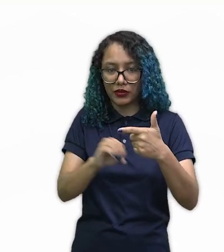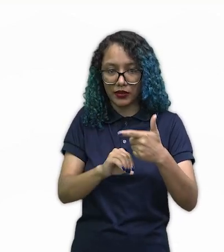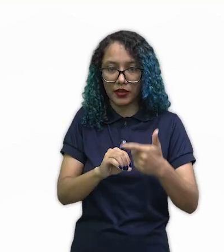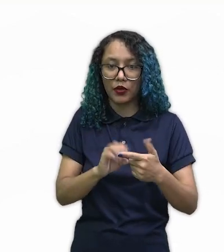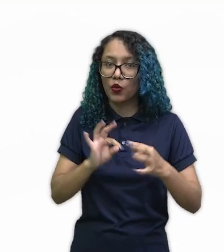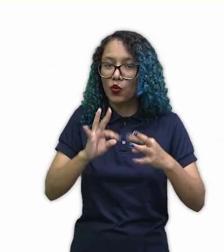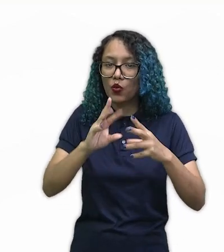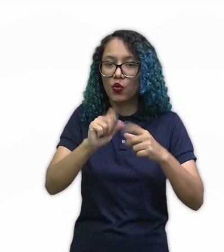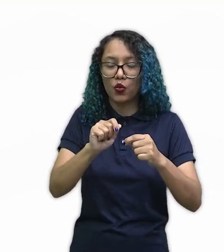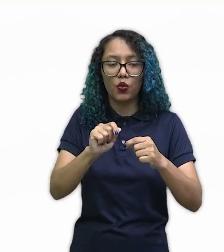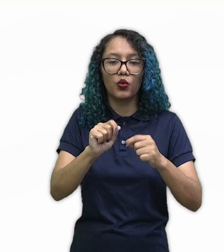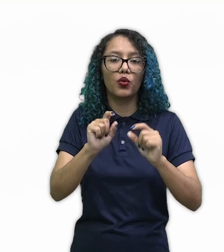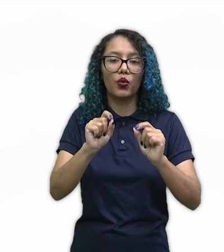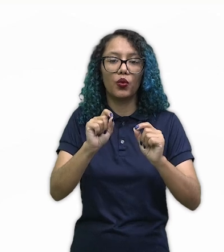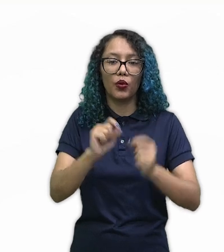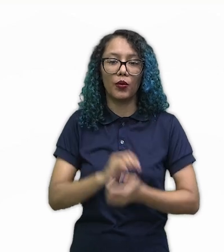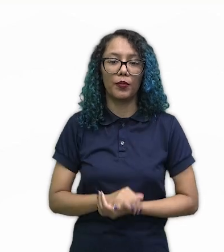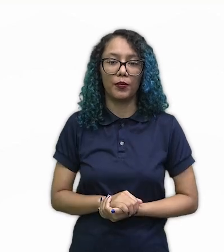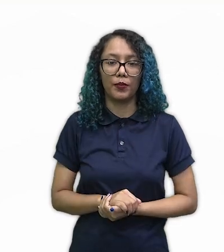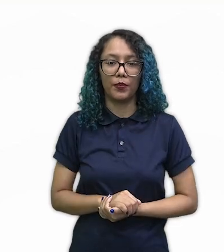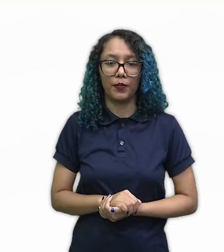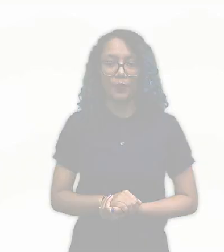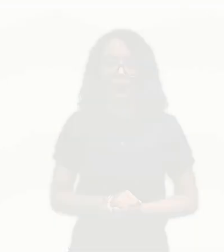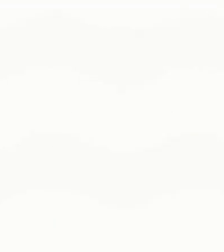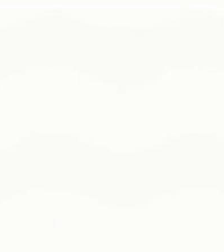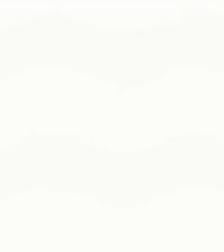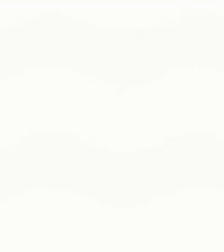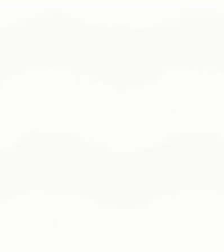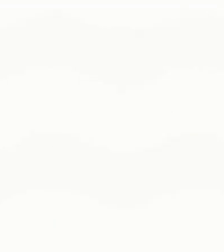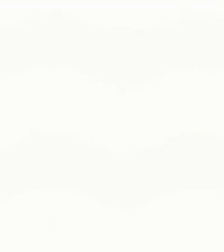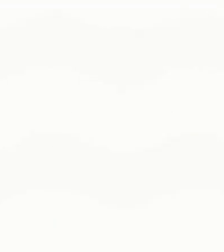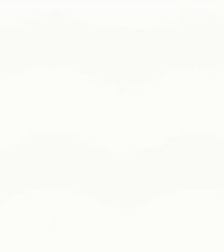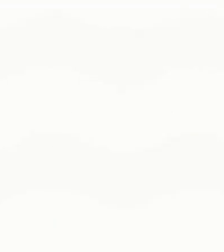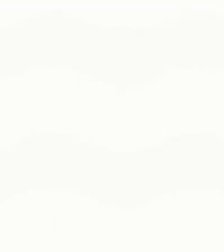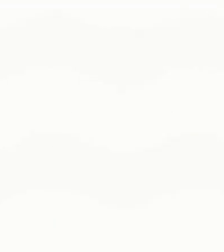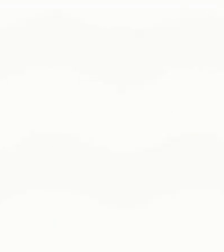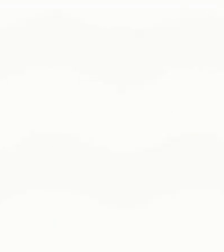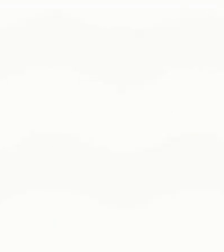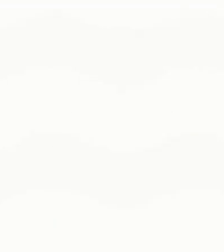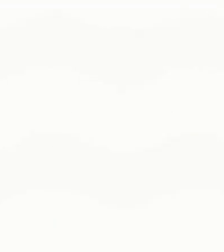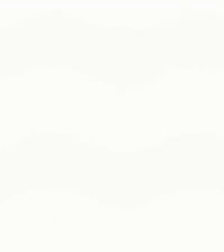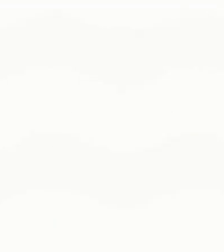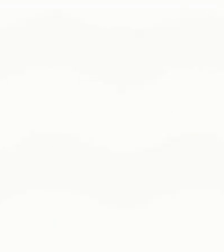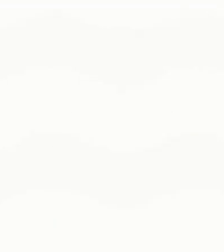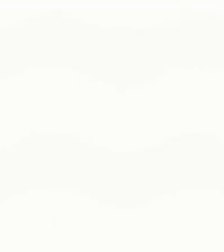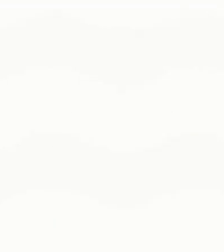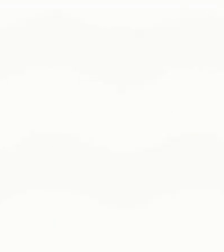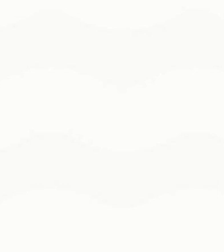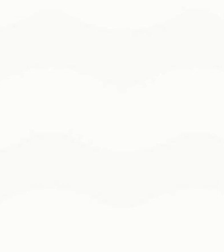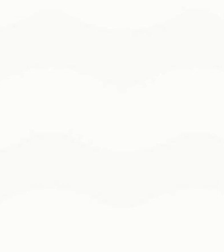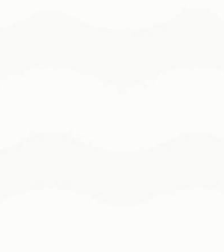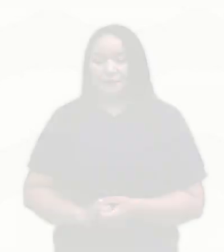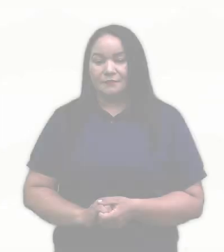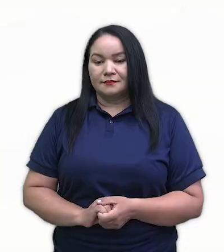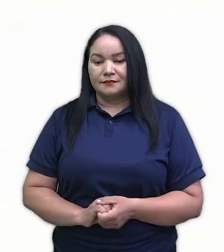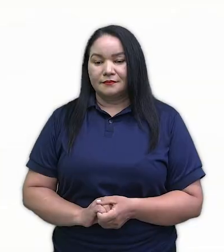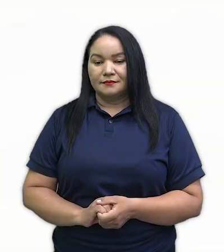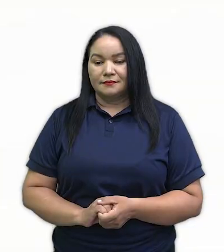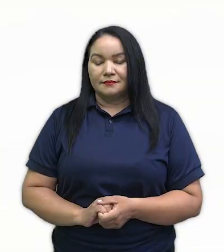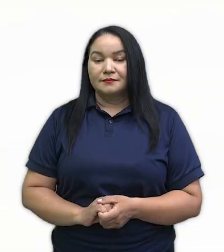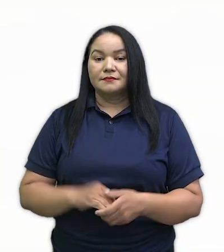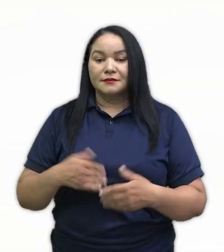isso tudo foi aplicado durante 5 anos. Então, reparem que nós temos aí